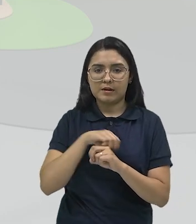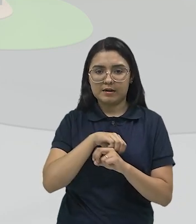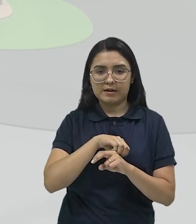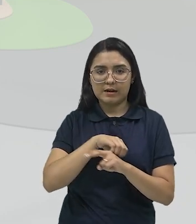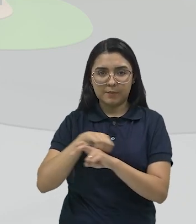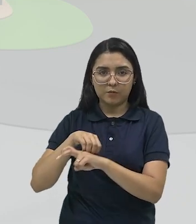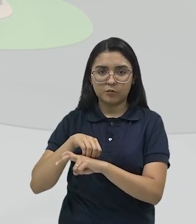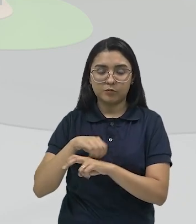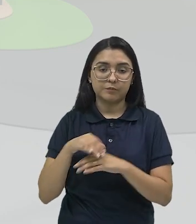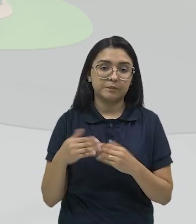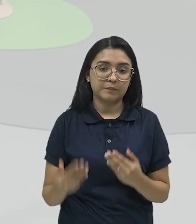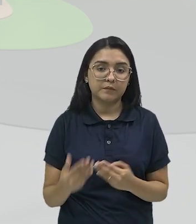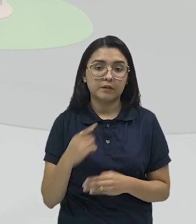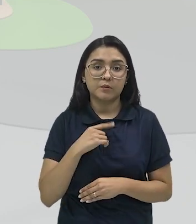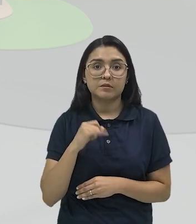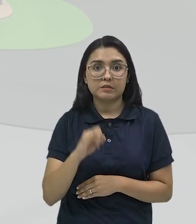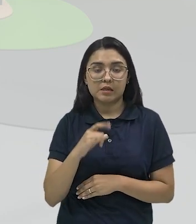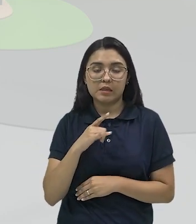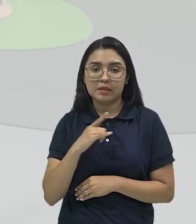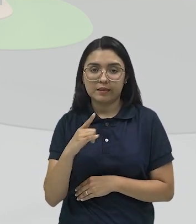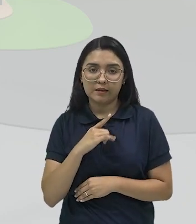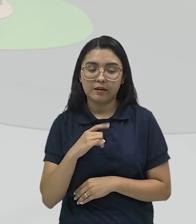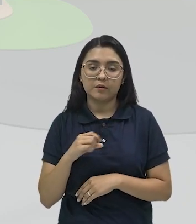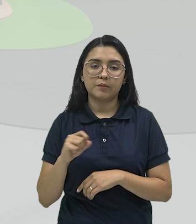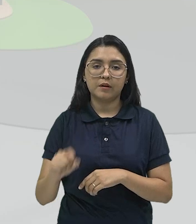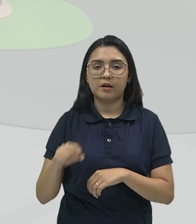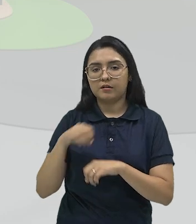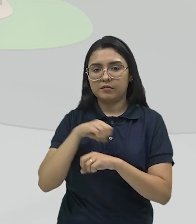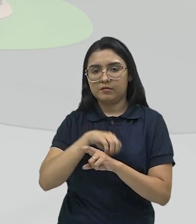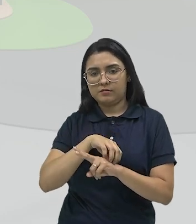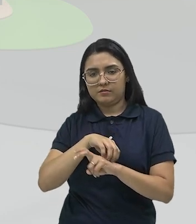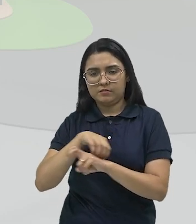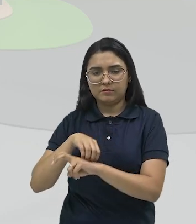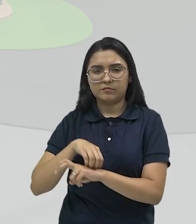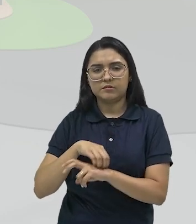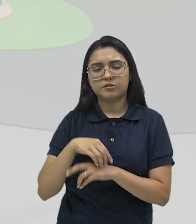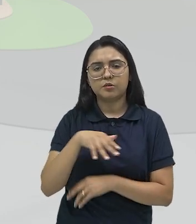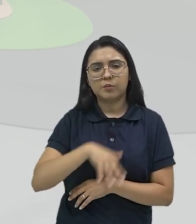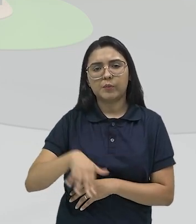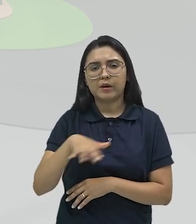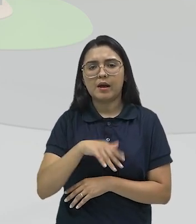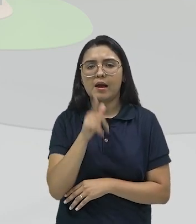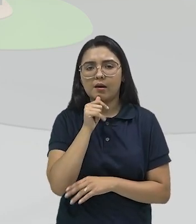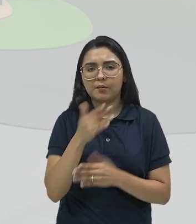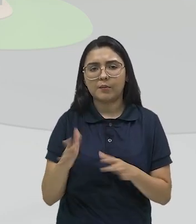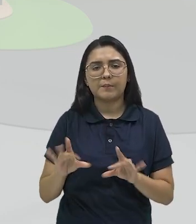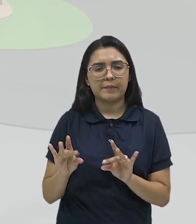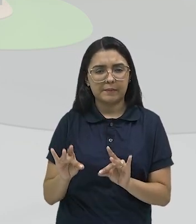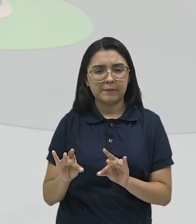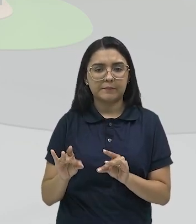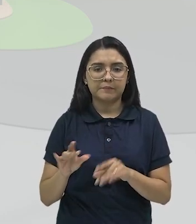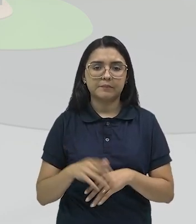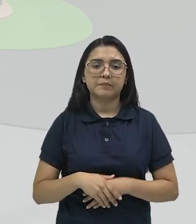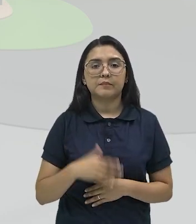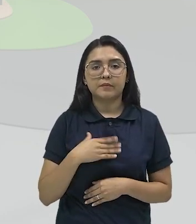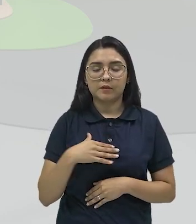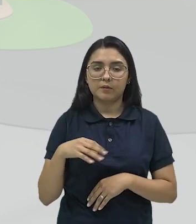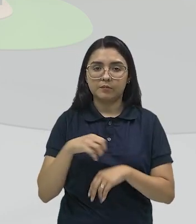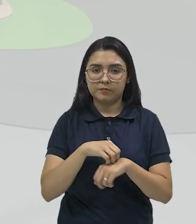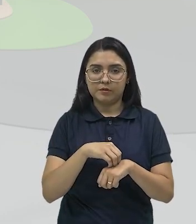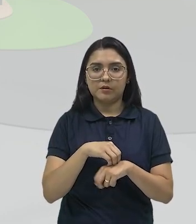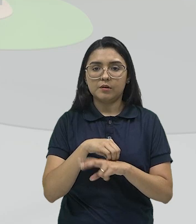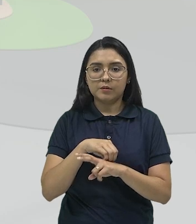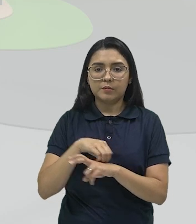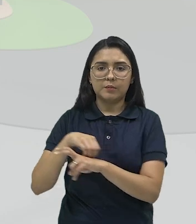que o caramujo está ali presente, porque eles ficam nesse ambiente aquático, ambiente úmido, eles entram nesse caramujo, esse caramujo vai